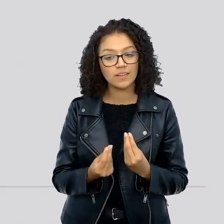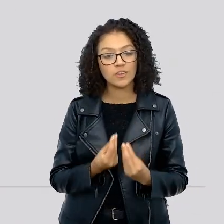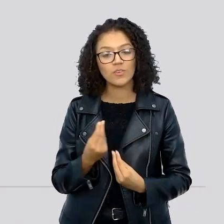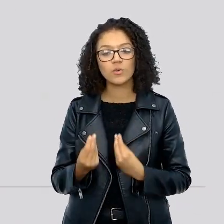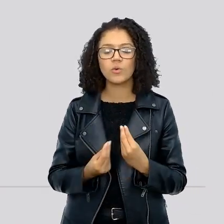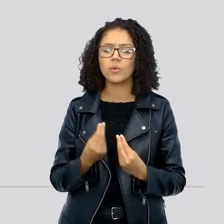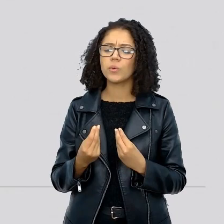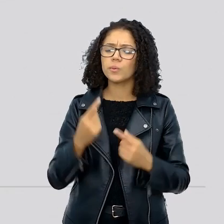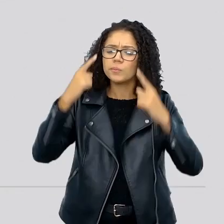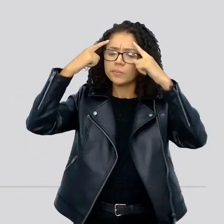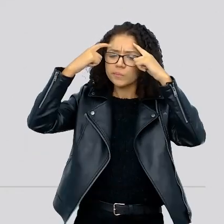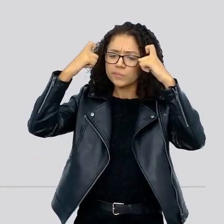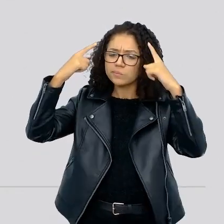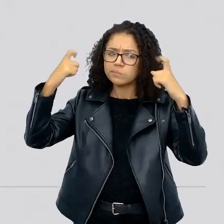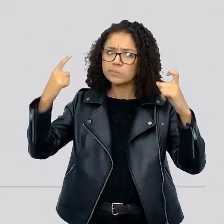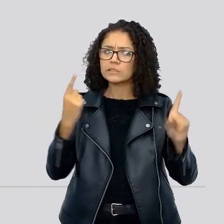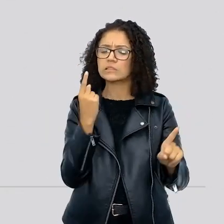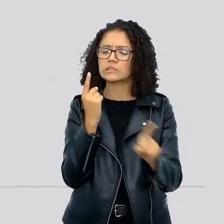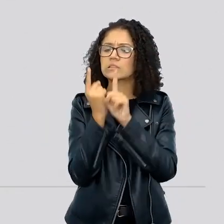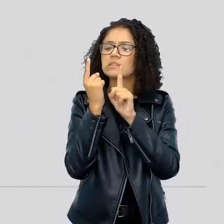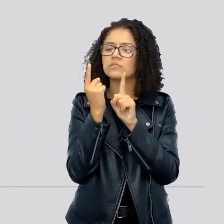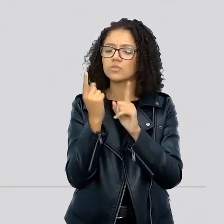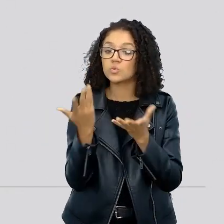identificar situações de violência.